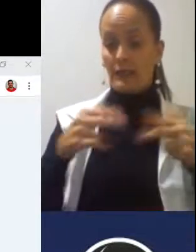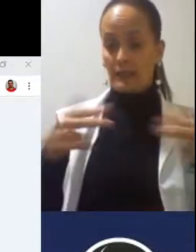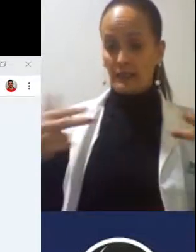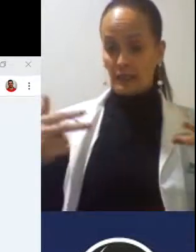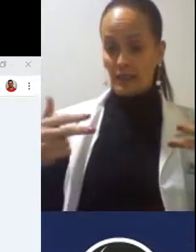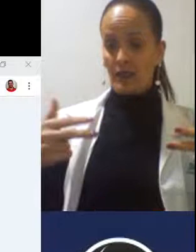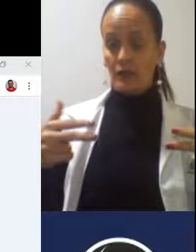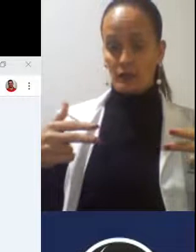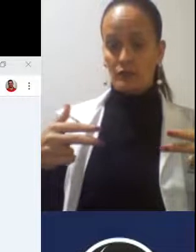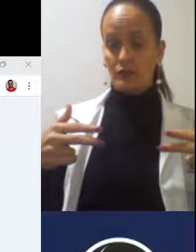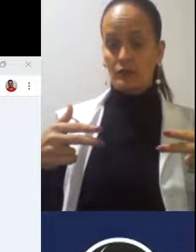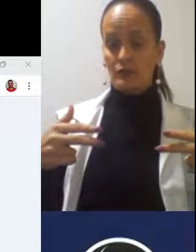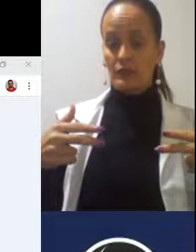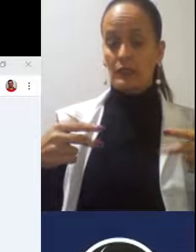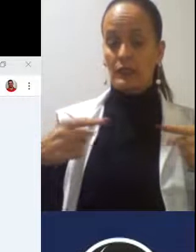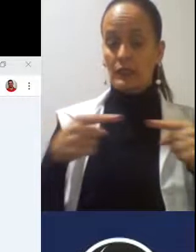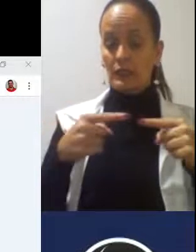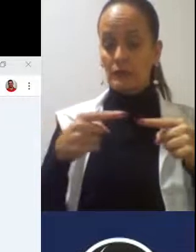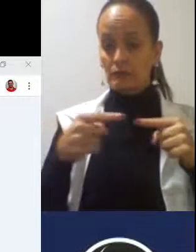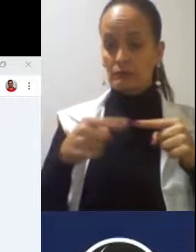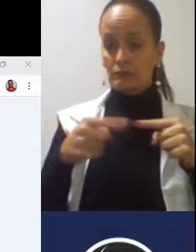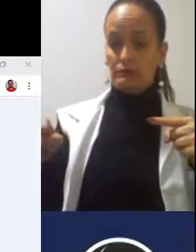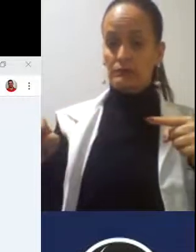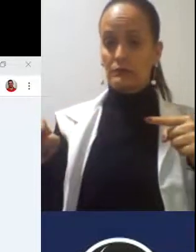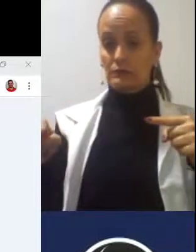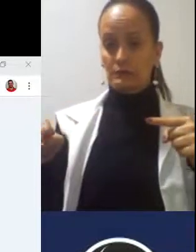que interfere, né,